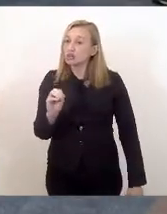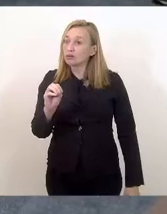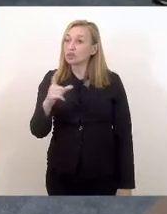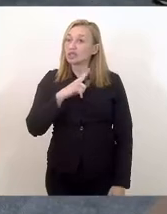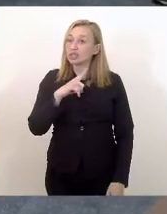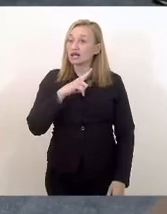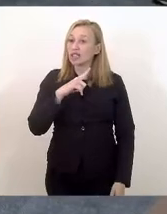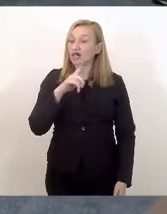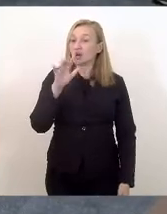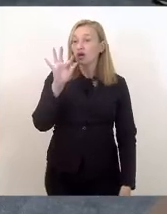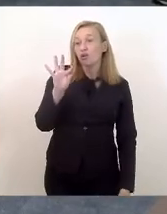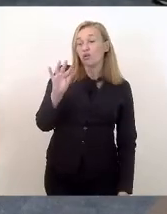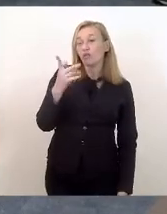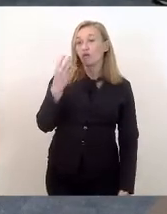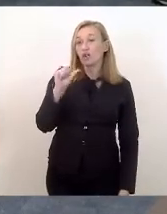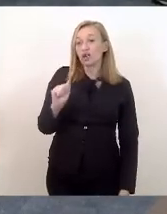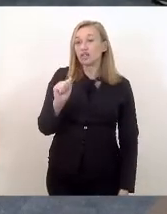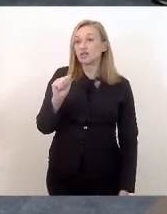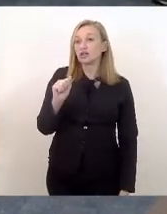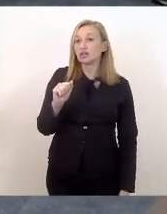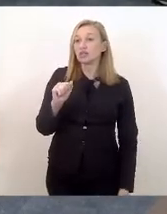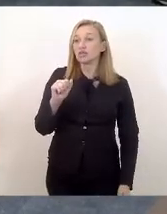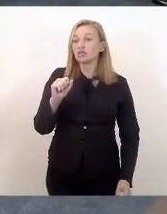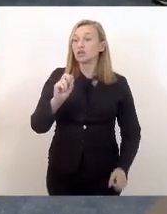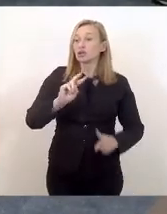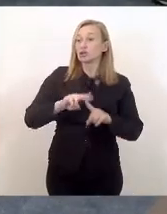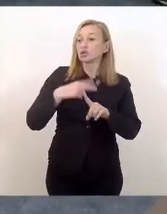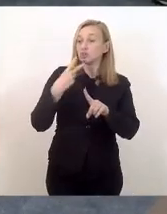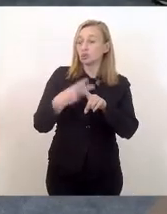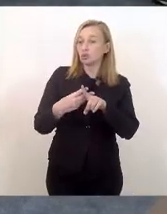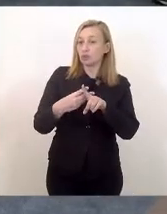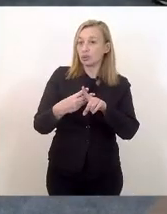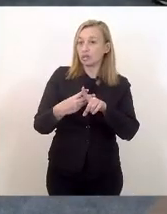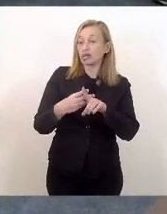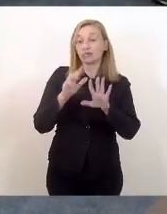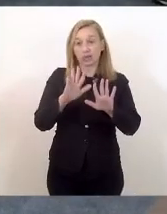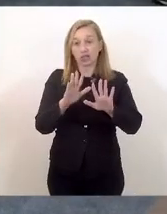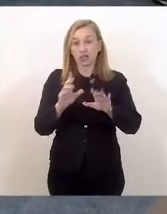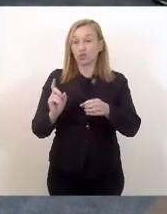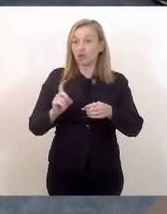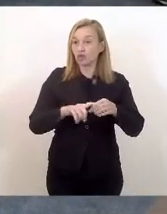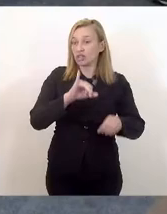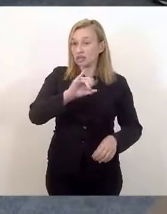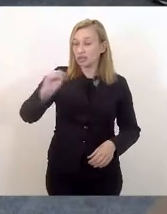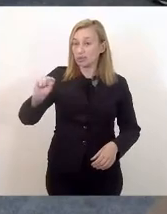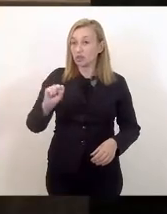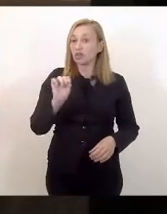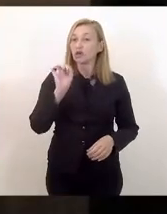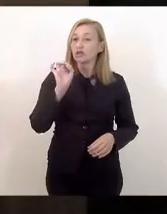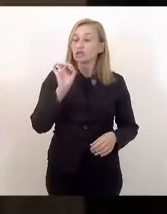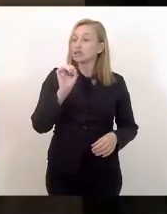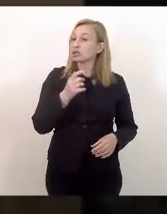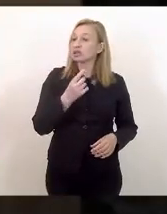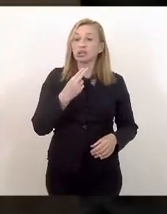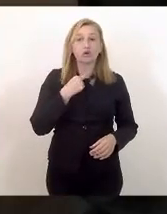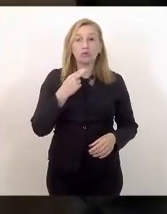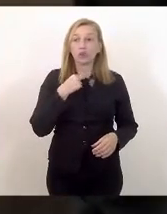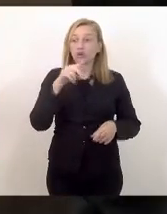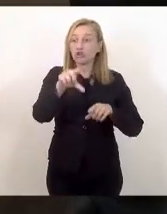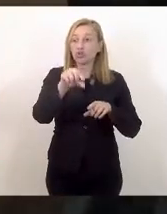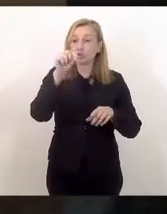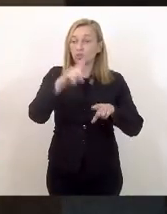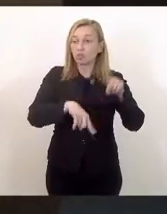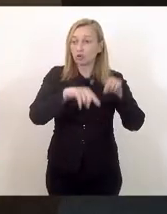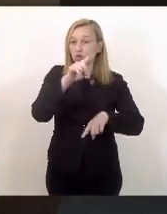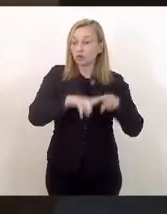a cesta básica. Convênio ICMS não classifica produto. Quem pode classificar produto é o executivo